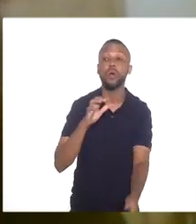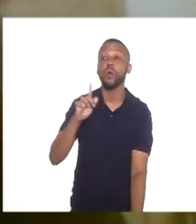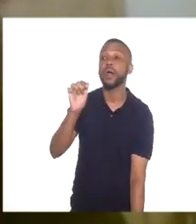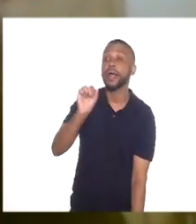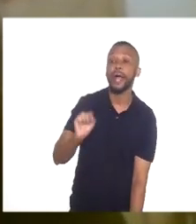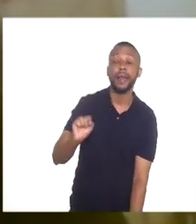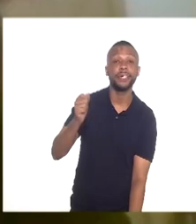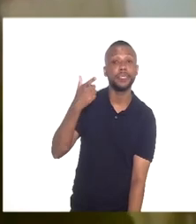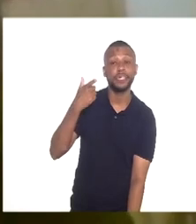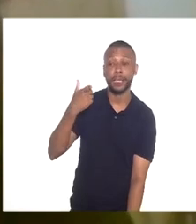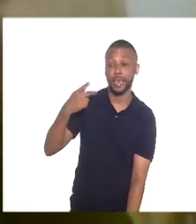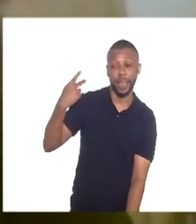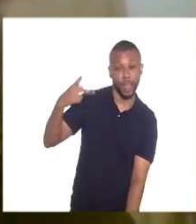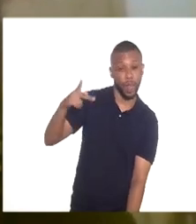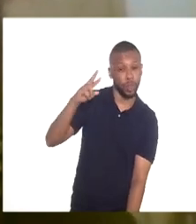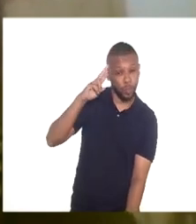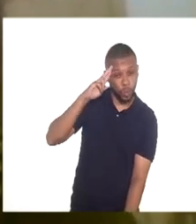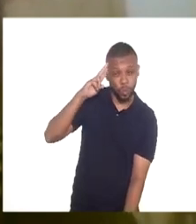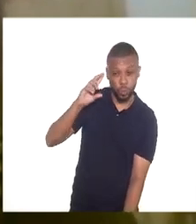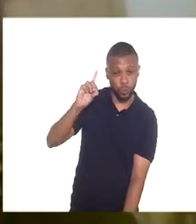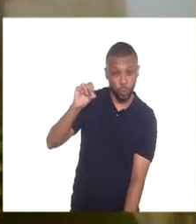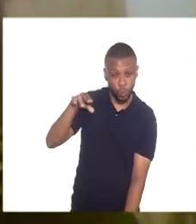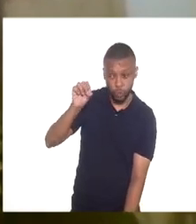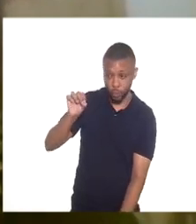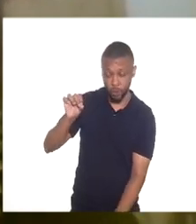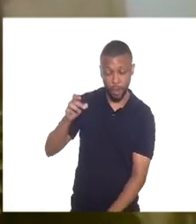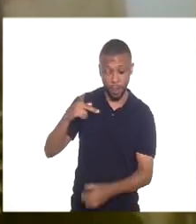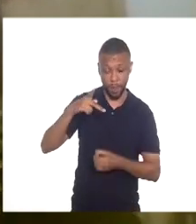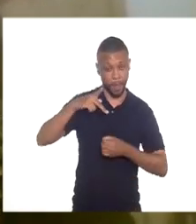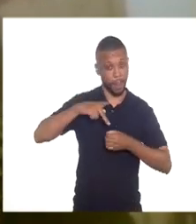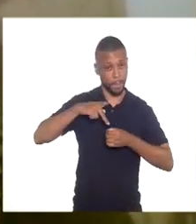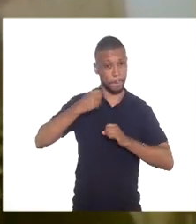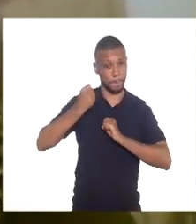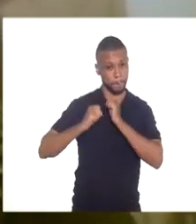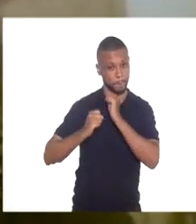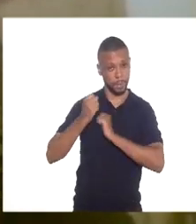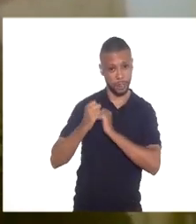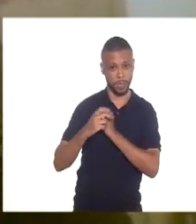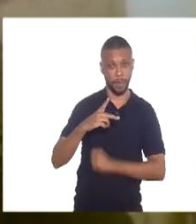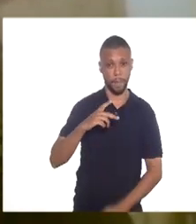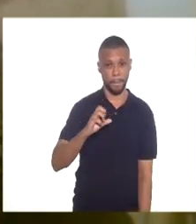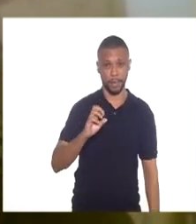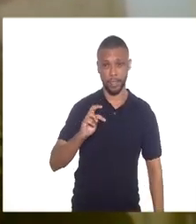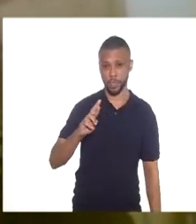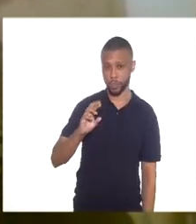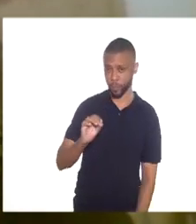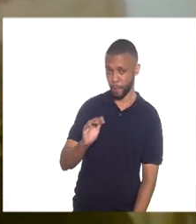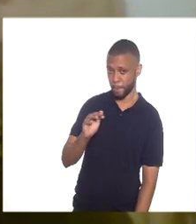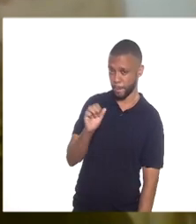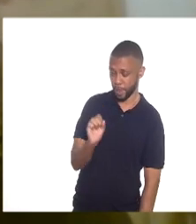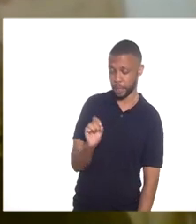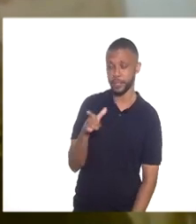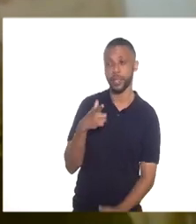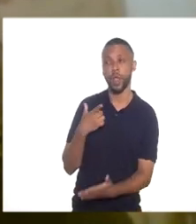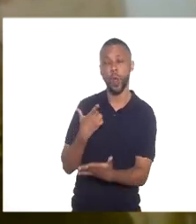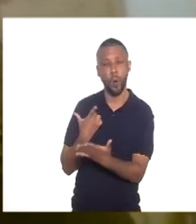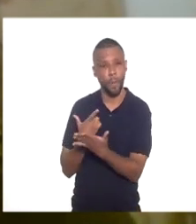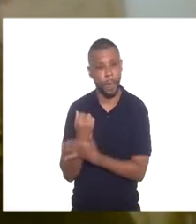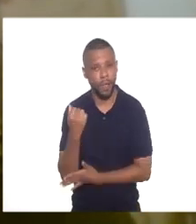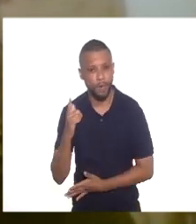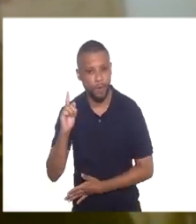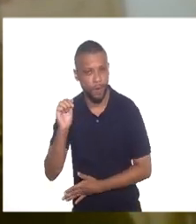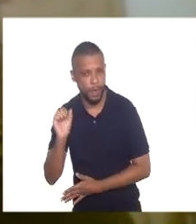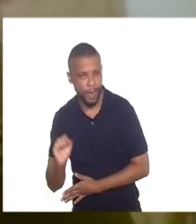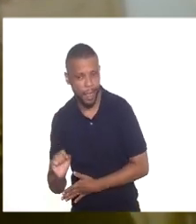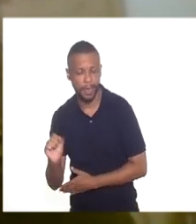gás, a Petrobras comprava esse gás, né, colocava no mercado, dentro dos dutos de transporte que